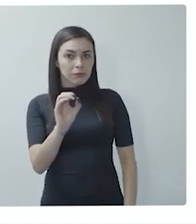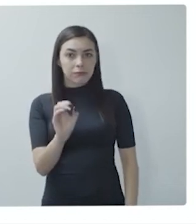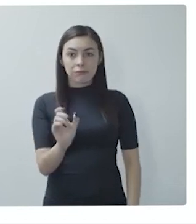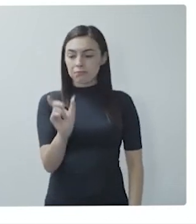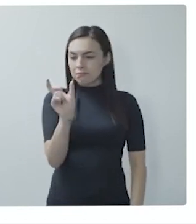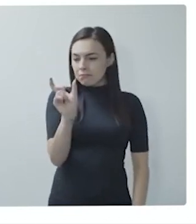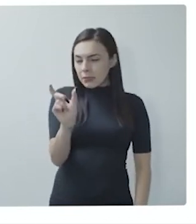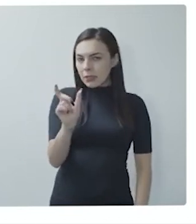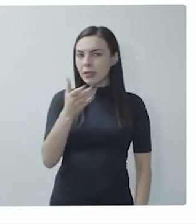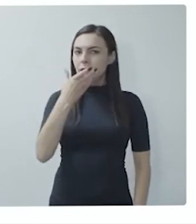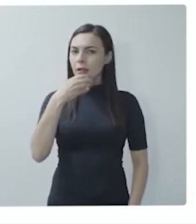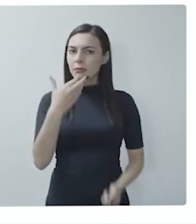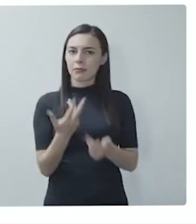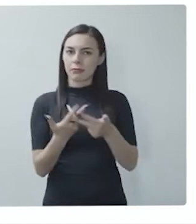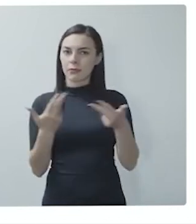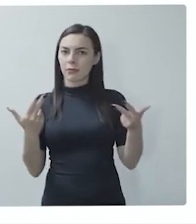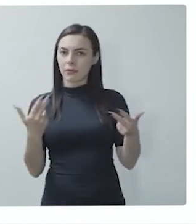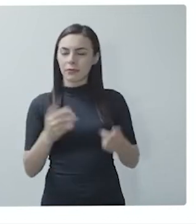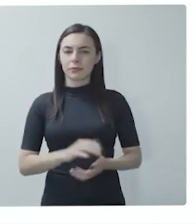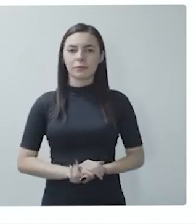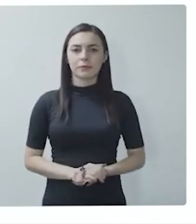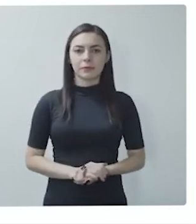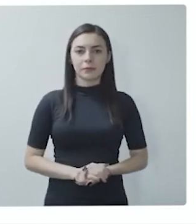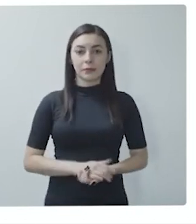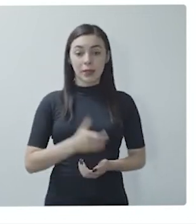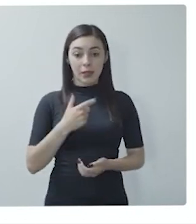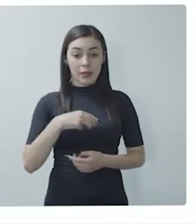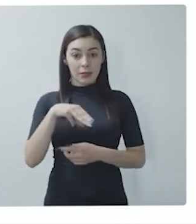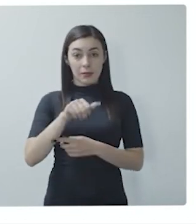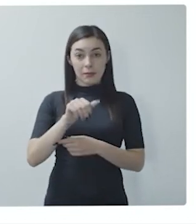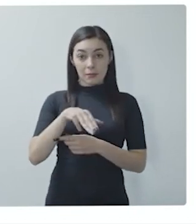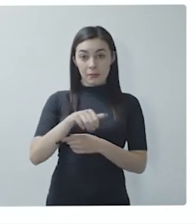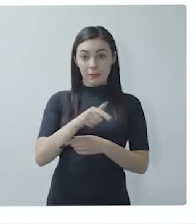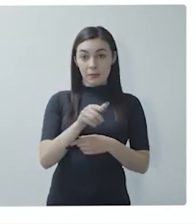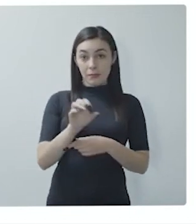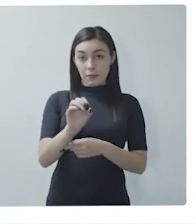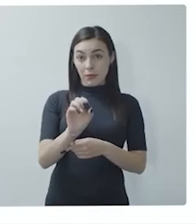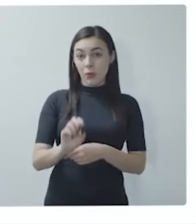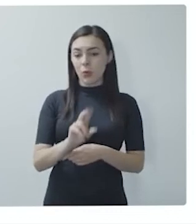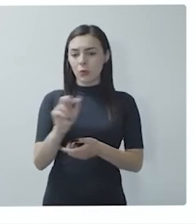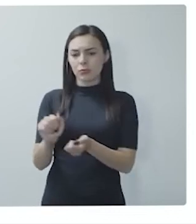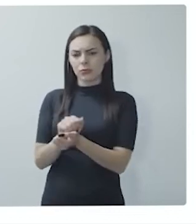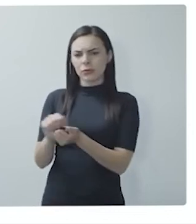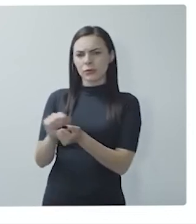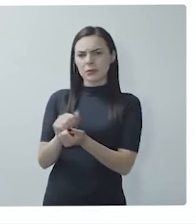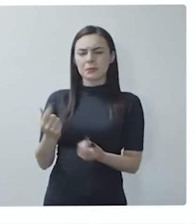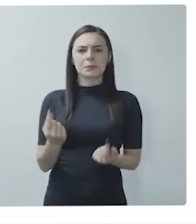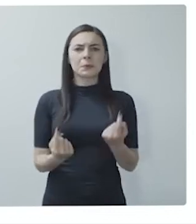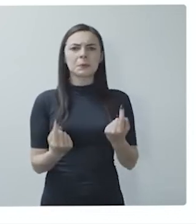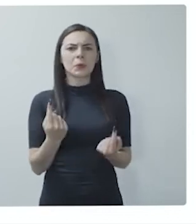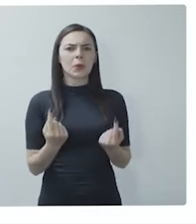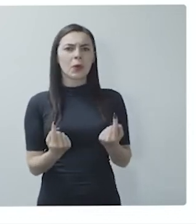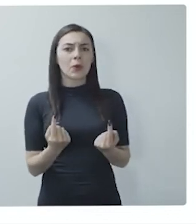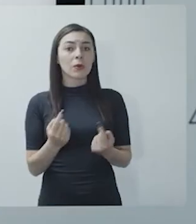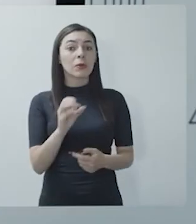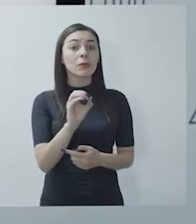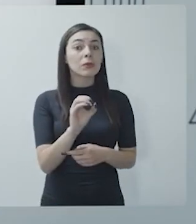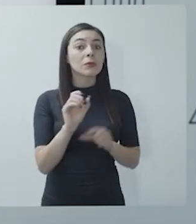é uma fruta. É o mamão ou é o sabão? Me responda aí em casa. O